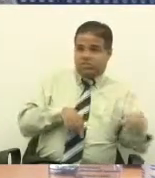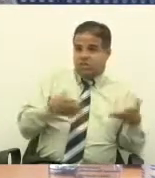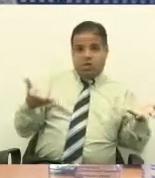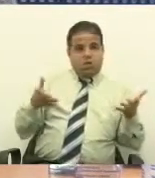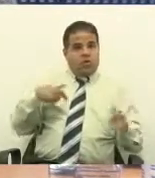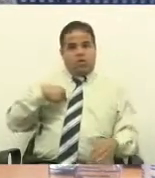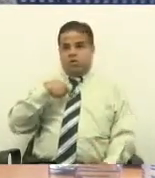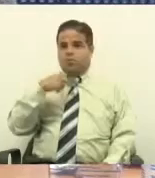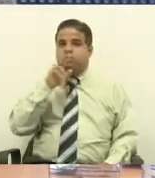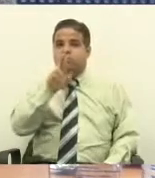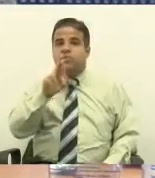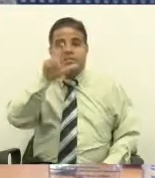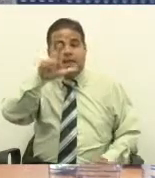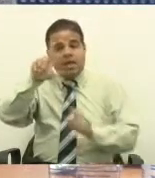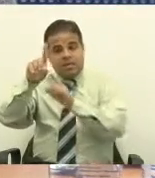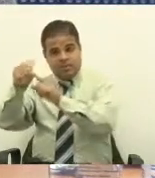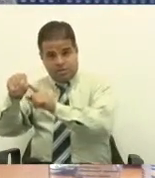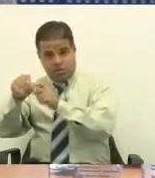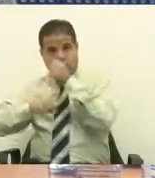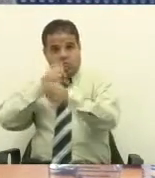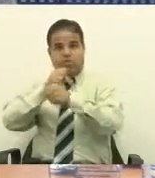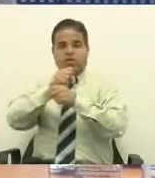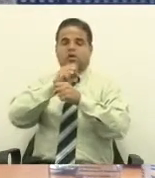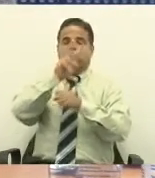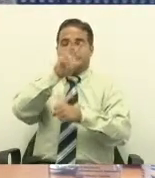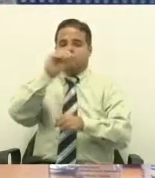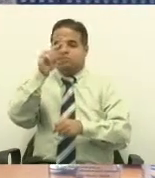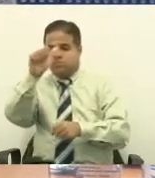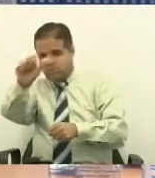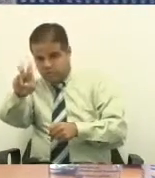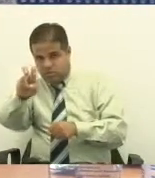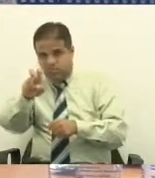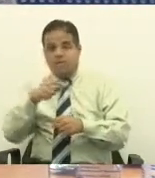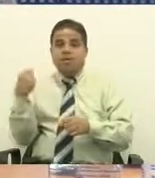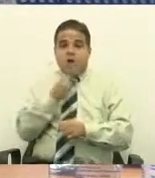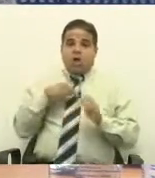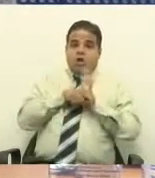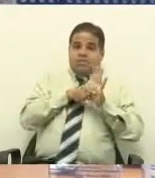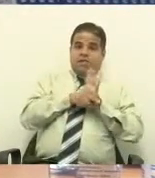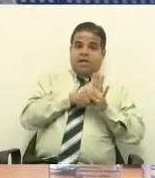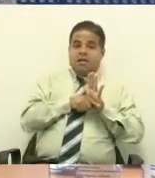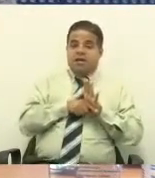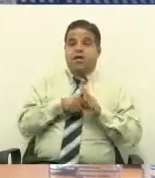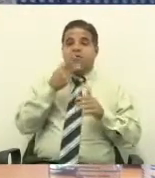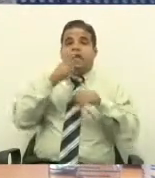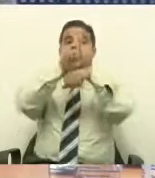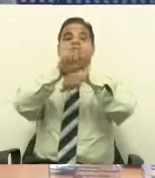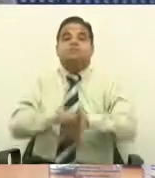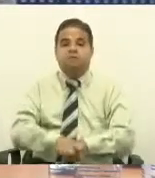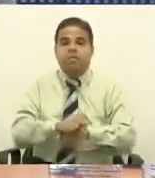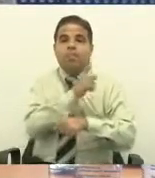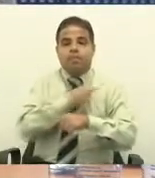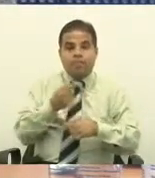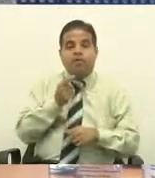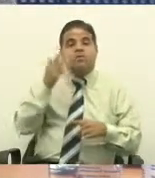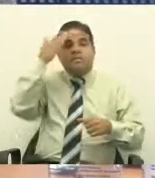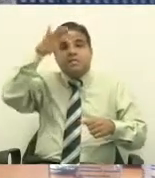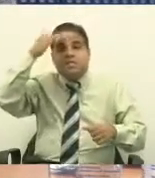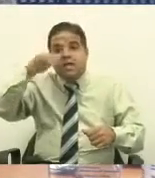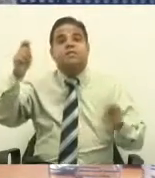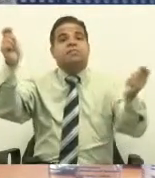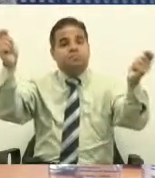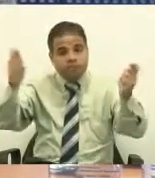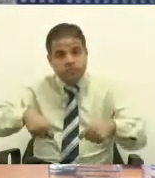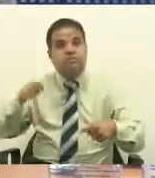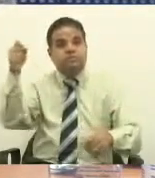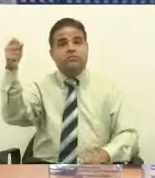responder pela LDO de 2015, mas pela nossa análise, em termos de gestão, a gente compreende que é